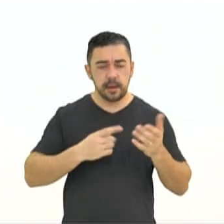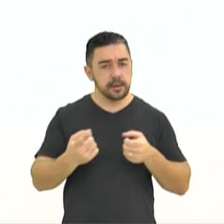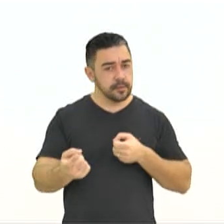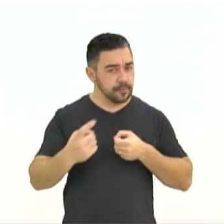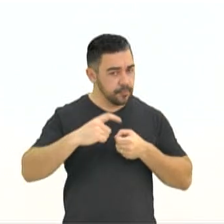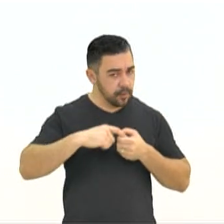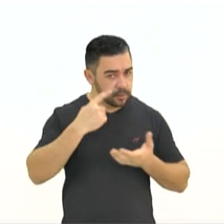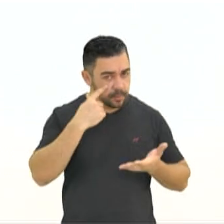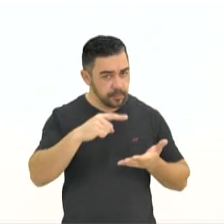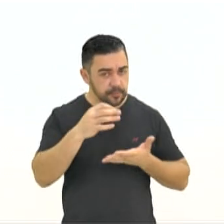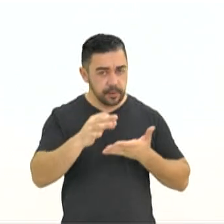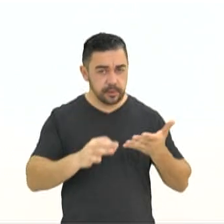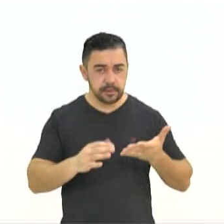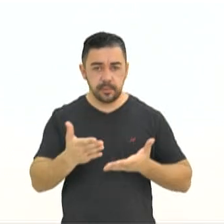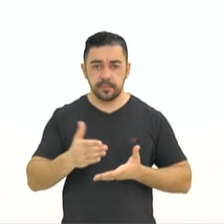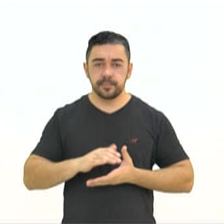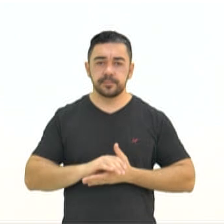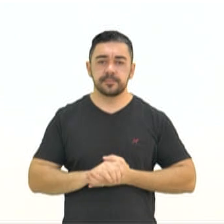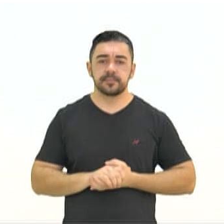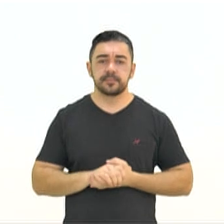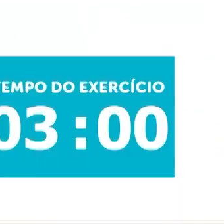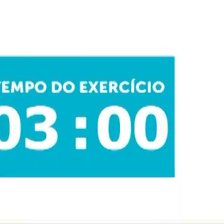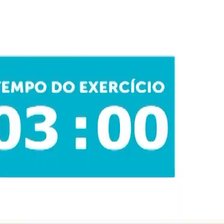e a gente já volta para corrigir juntos.